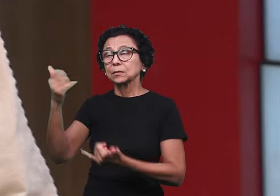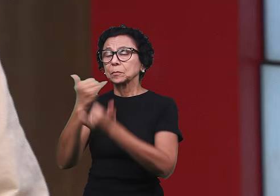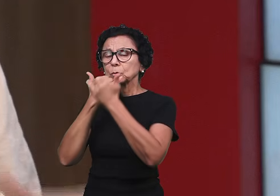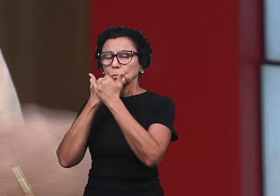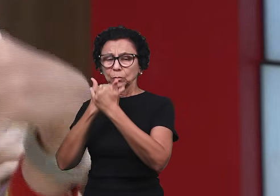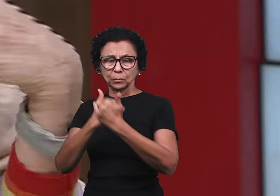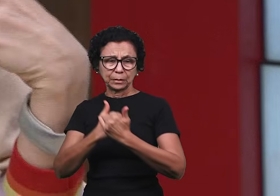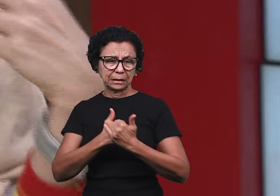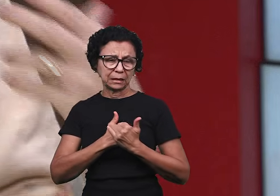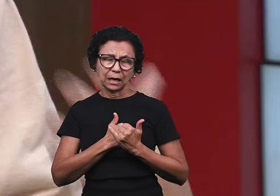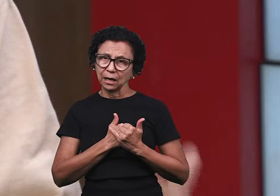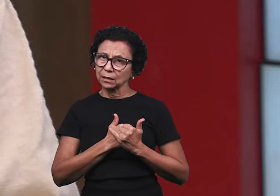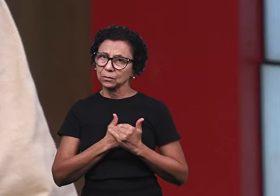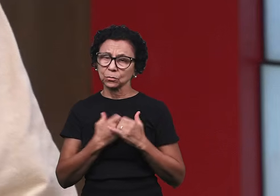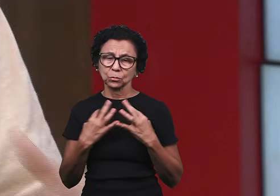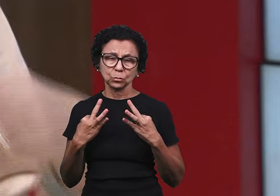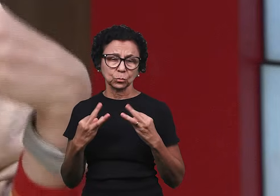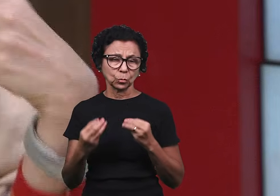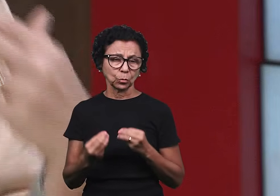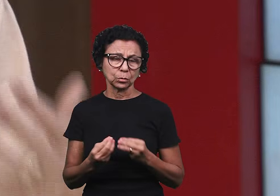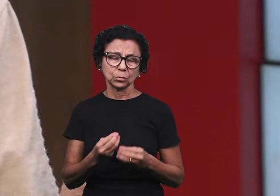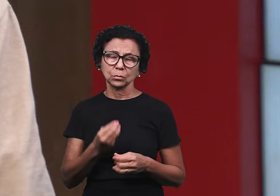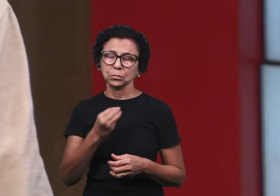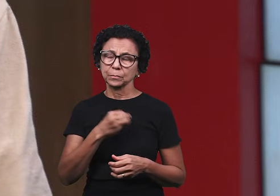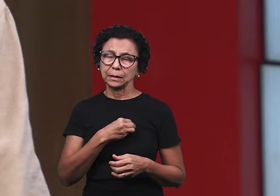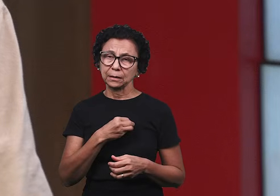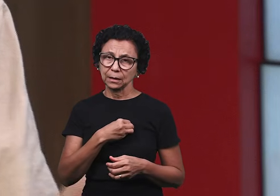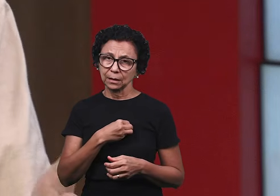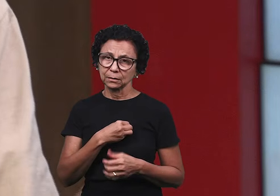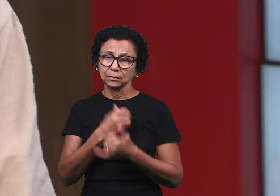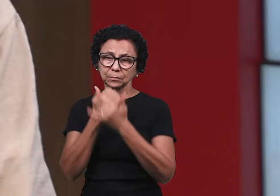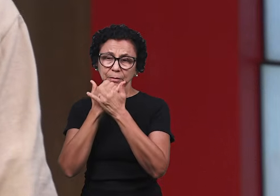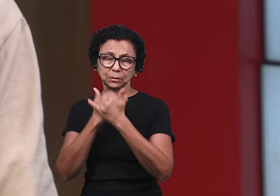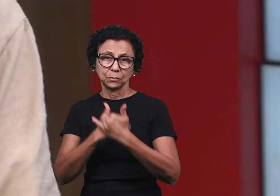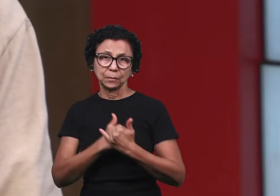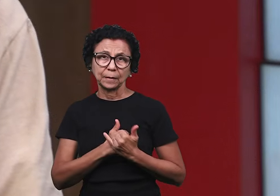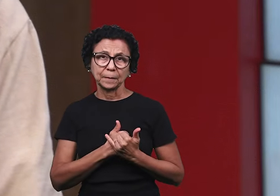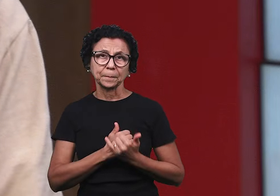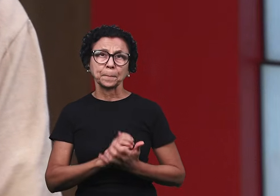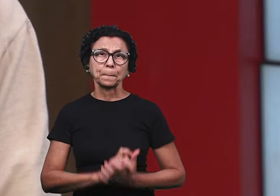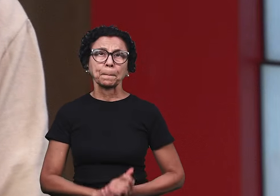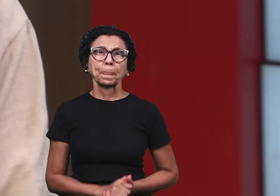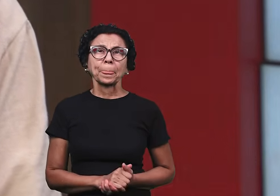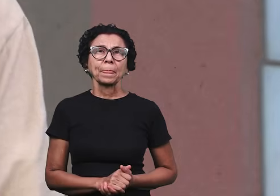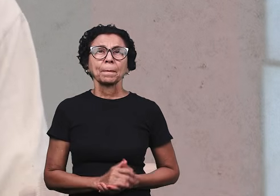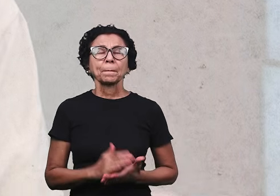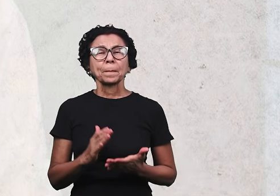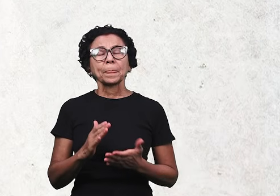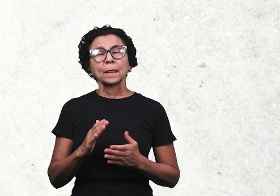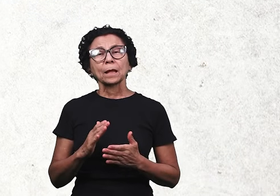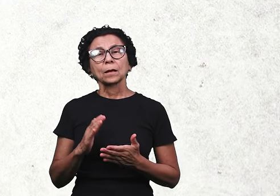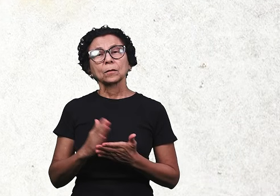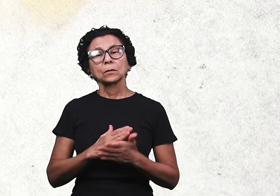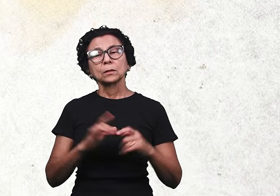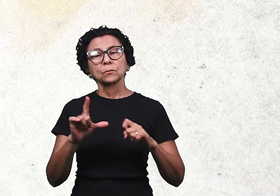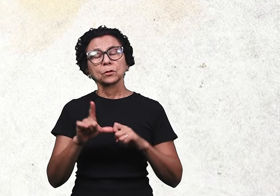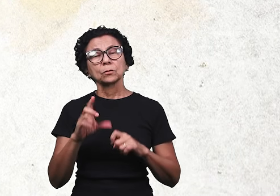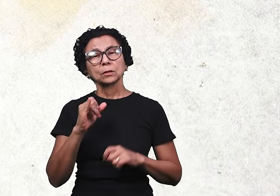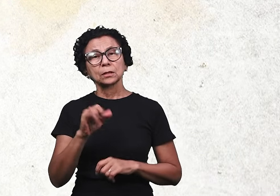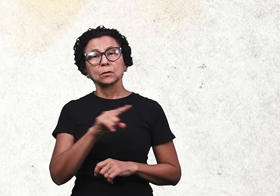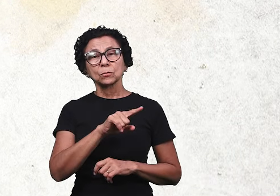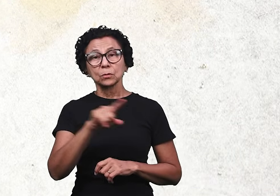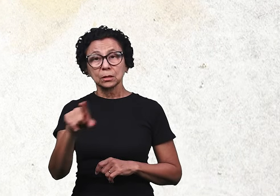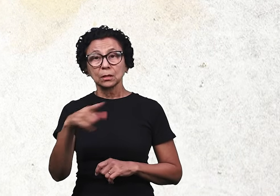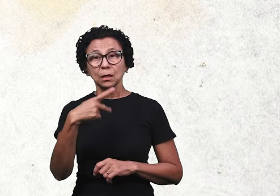foi perdoada, ele sentiu a leveza do perdão, os pecados que foram perdoados. E lá em Lucas vai dizer isso, né? Por isso te digo que os seus